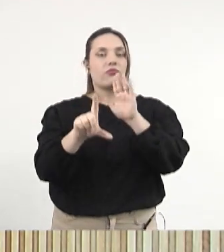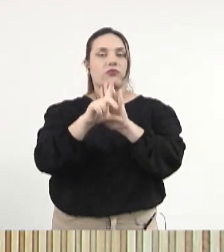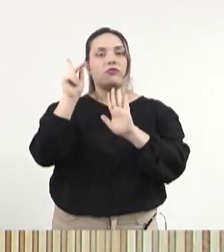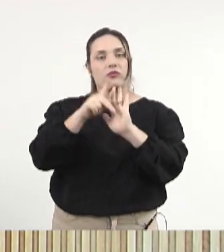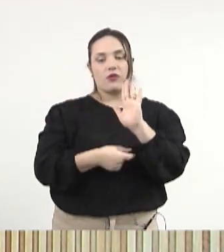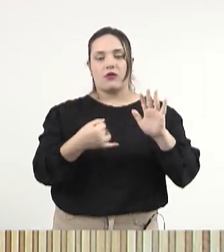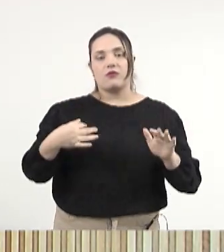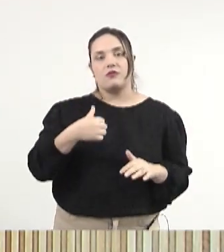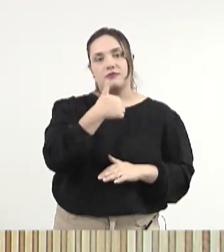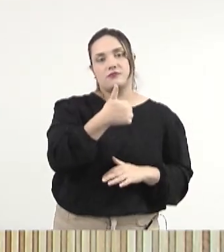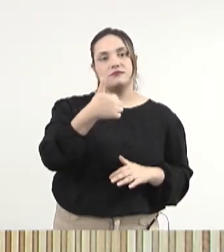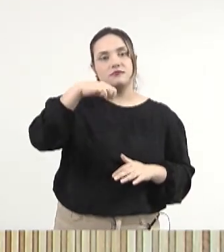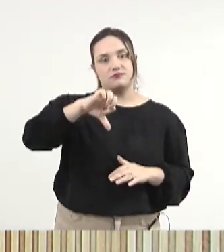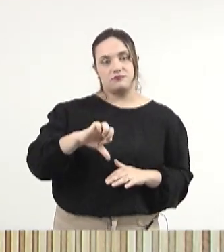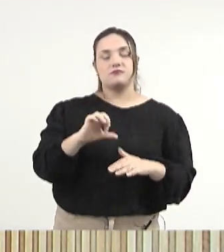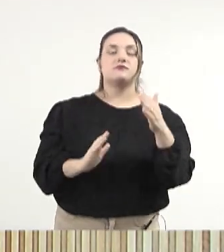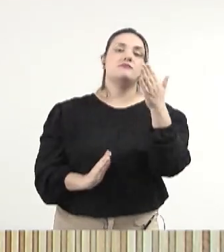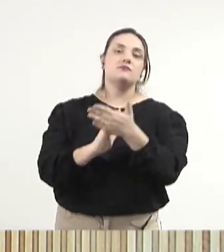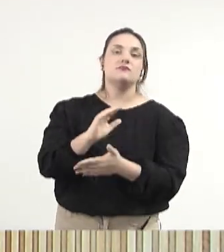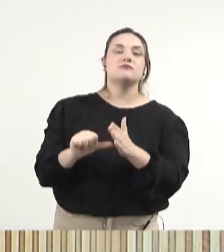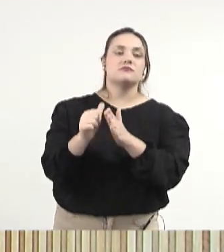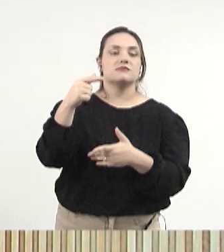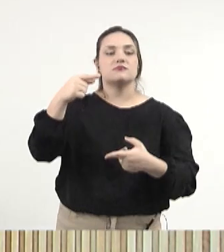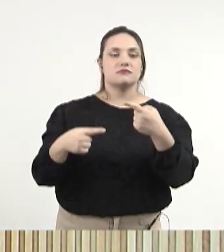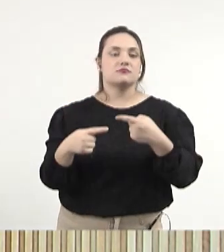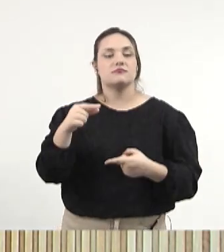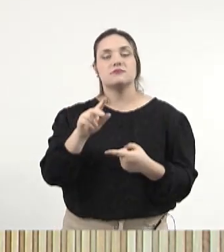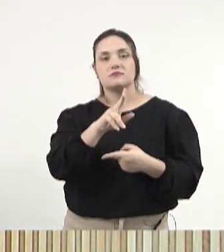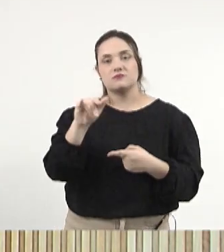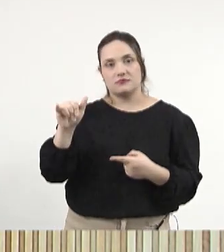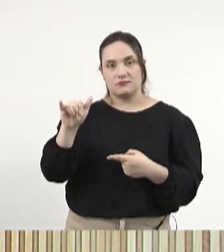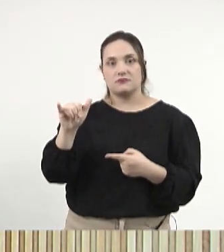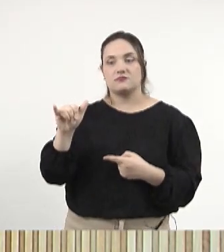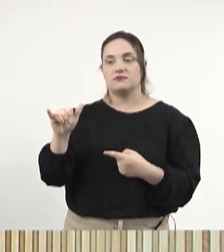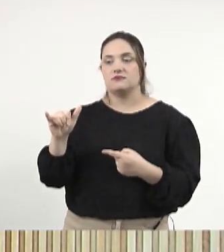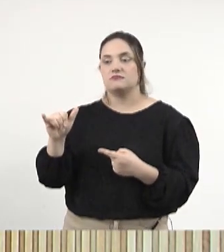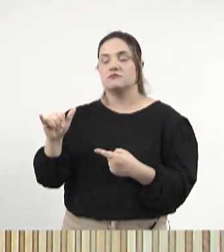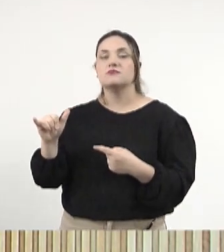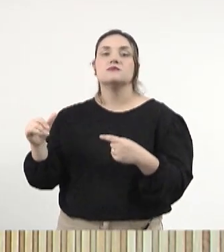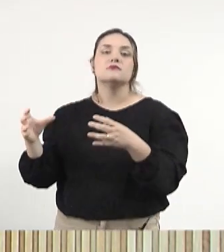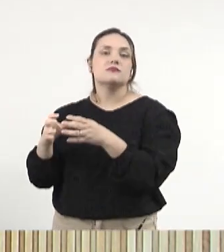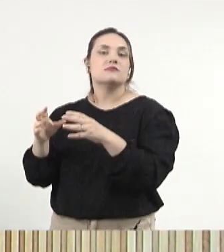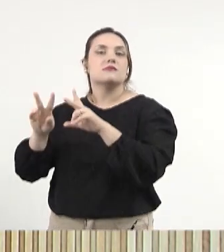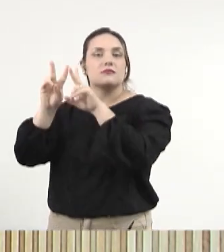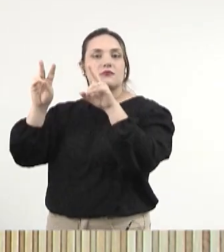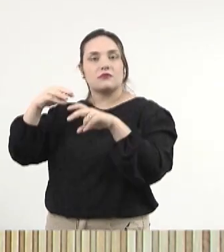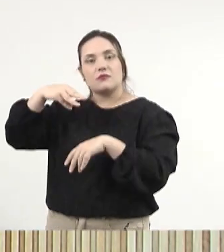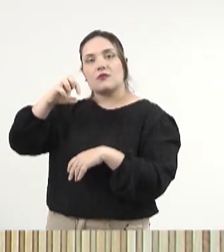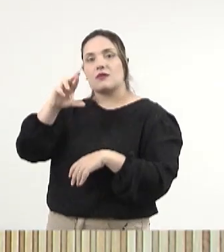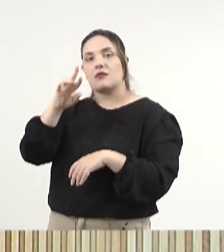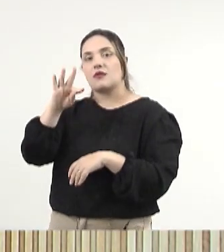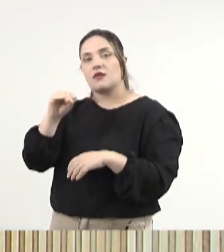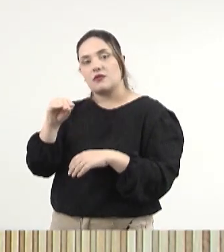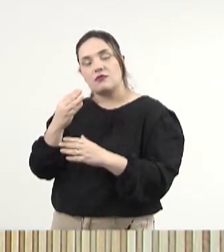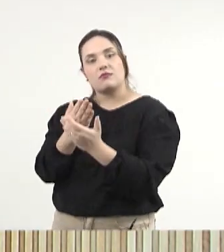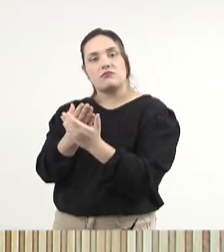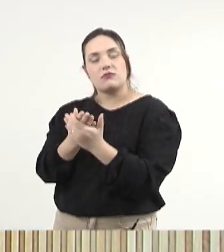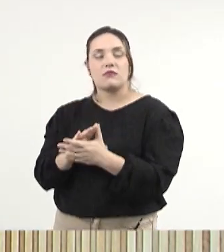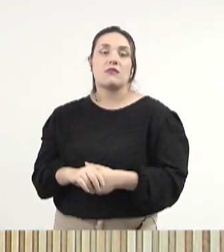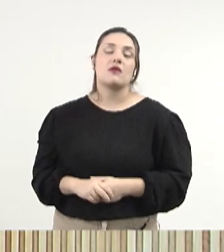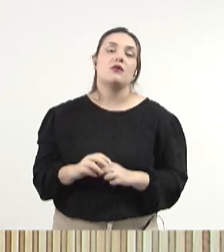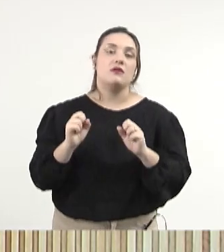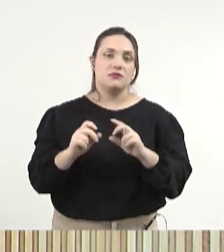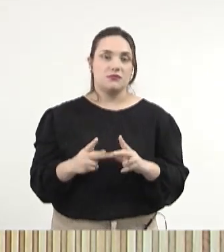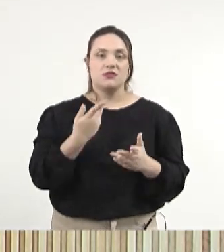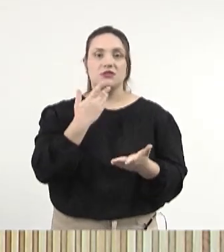número 119, aprovado em primeira discussão, vai para análise das comissões de mérito. Os